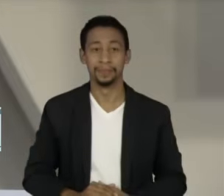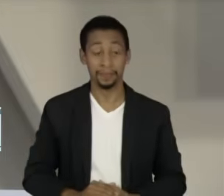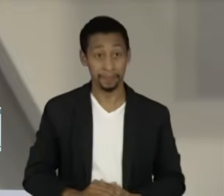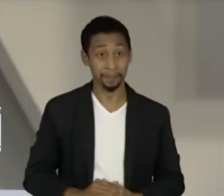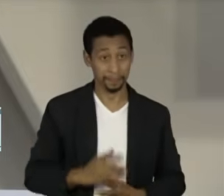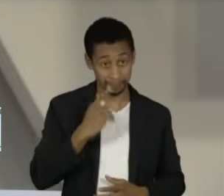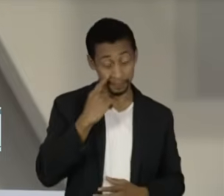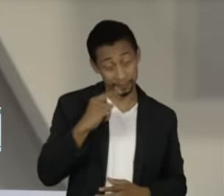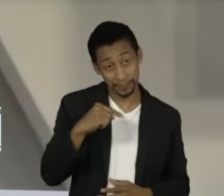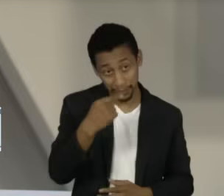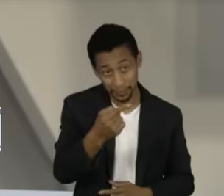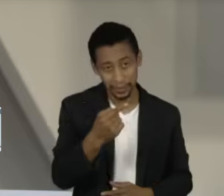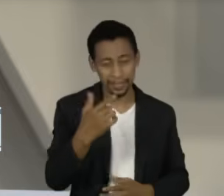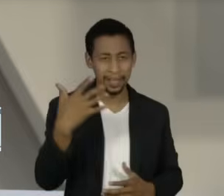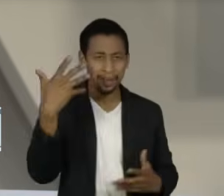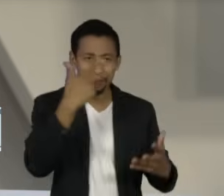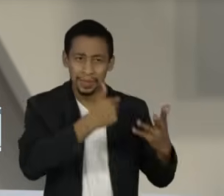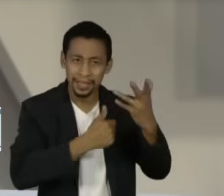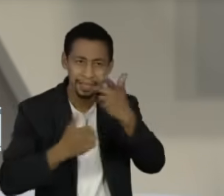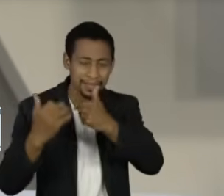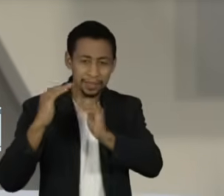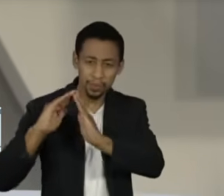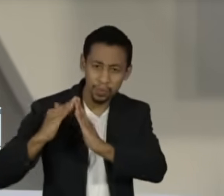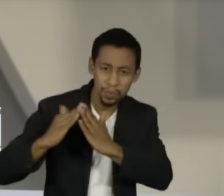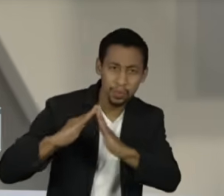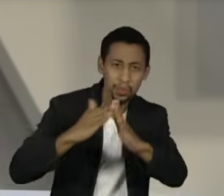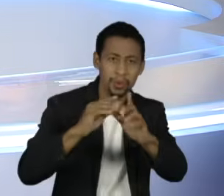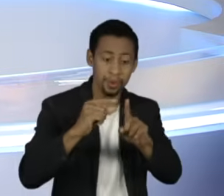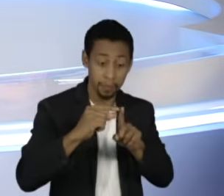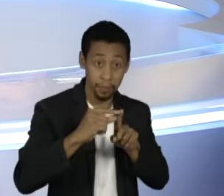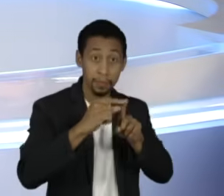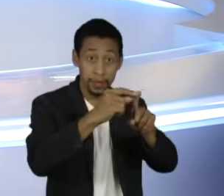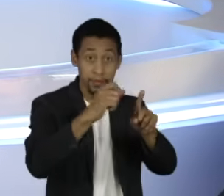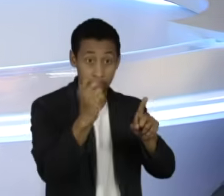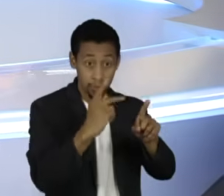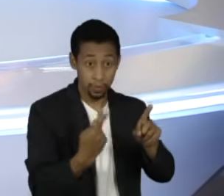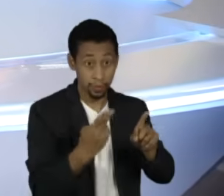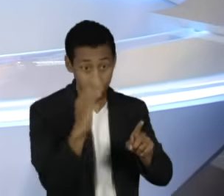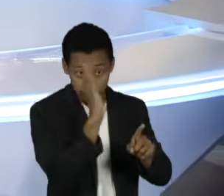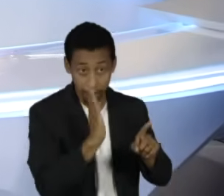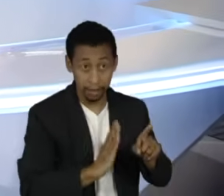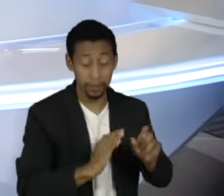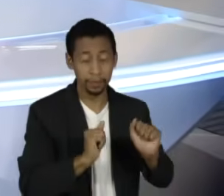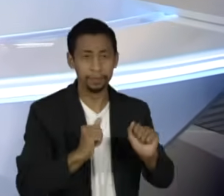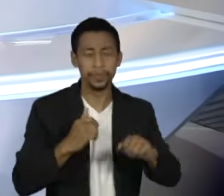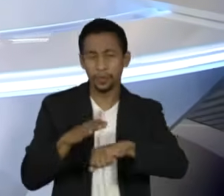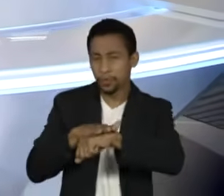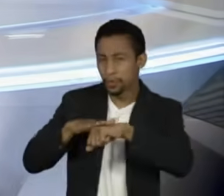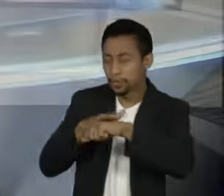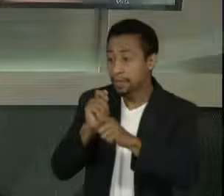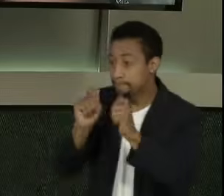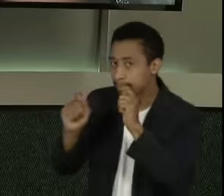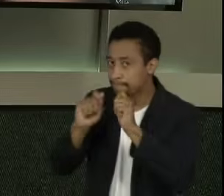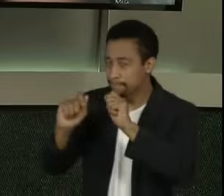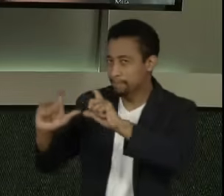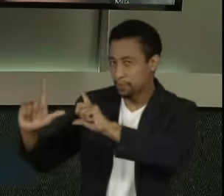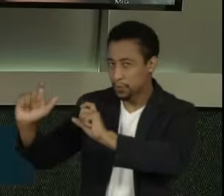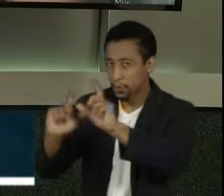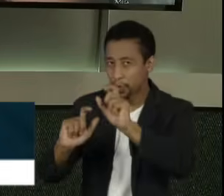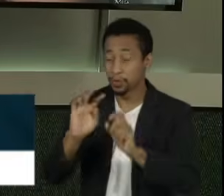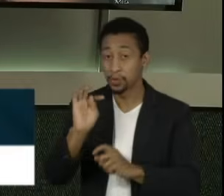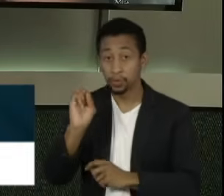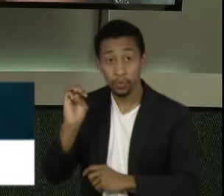Daqui a pouco, a beleza das comunidades e periferias do Brasil. Eu vou conversar com o fotógrafo Tom Valentim. Ele participa do